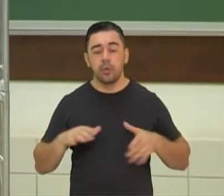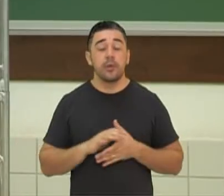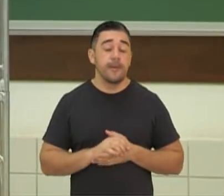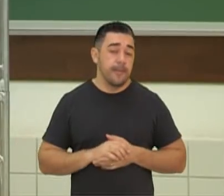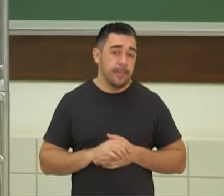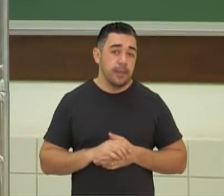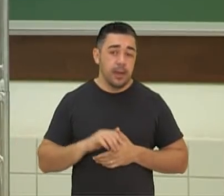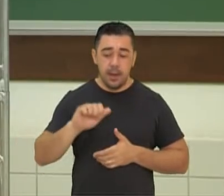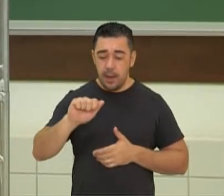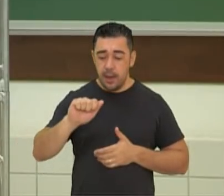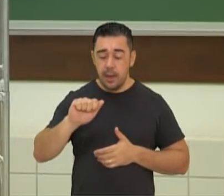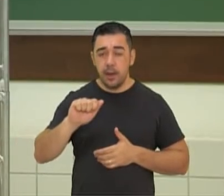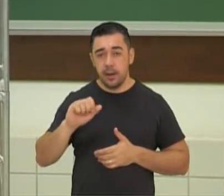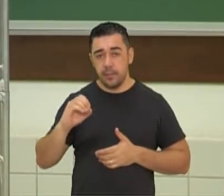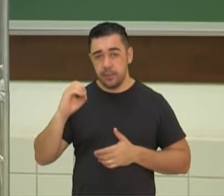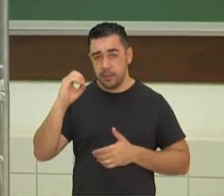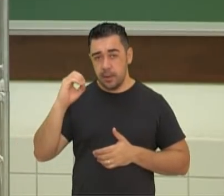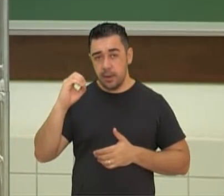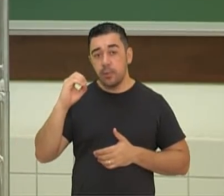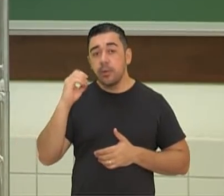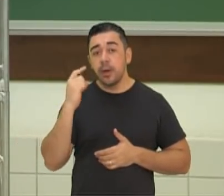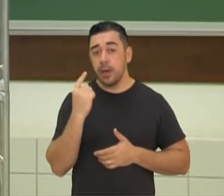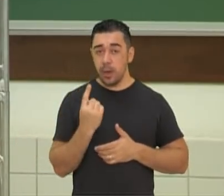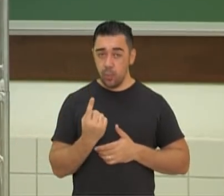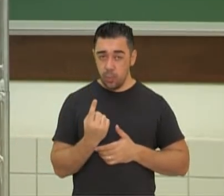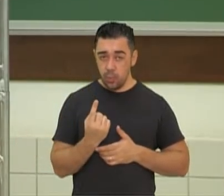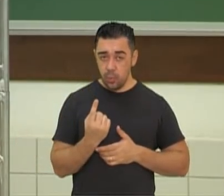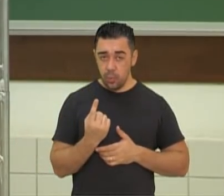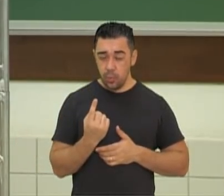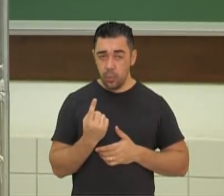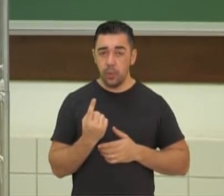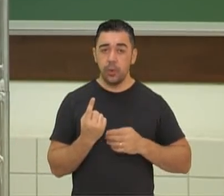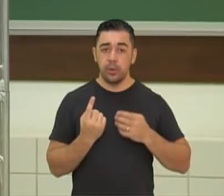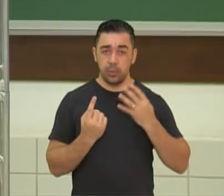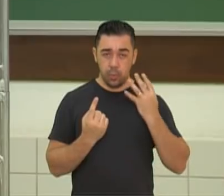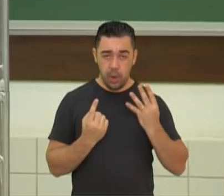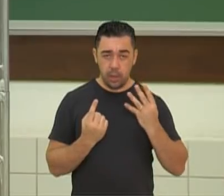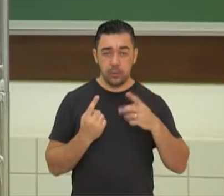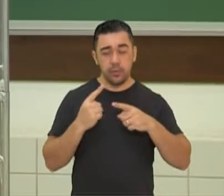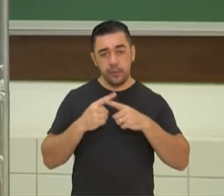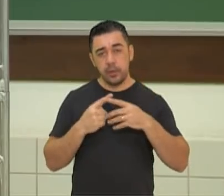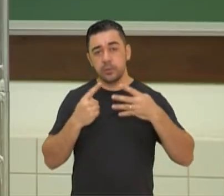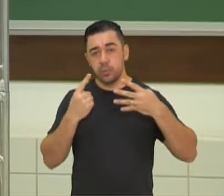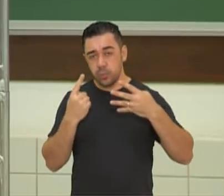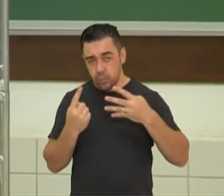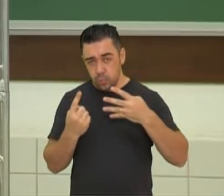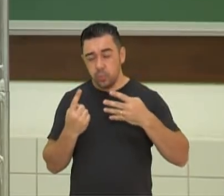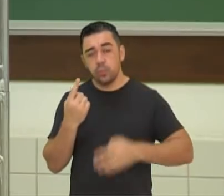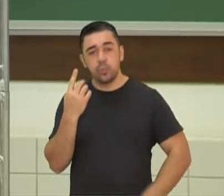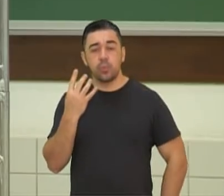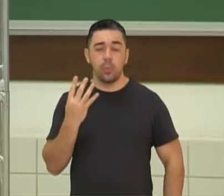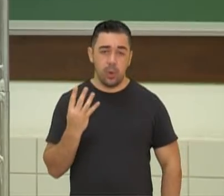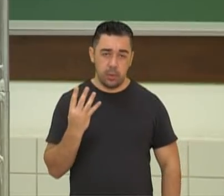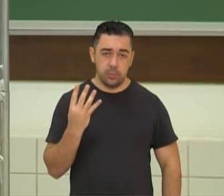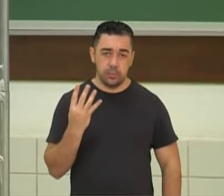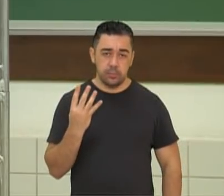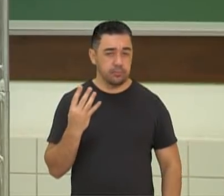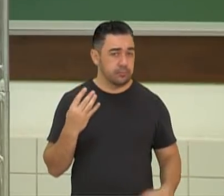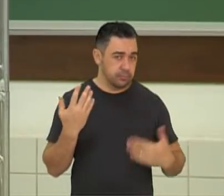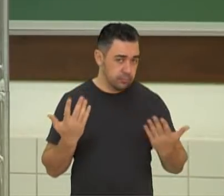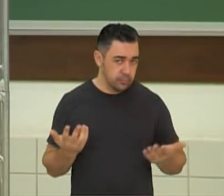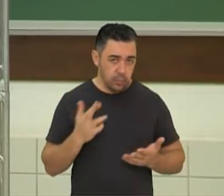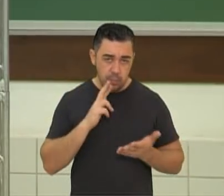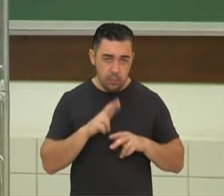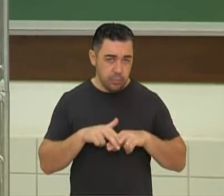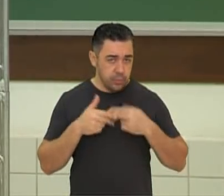que o a elevado a 0 é 1, certo? Esse a não pode ser 0. Então, o a elevado a 0 vai ser quanto? 1. Portanto, ele não aparece na